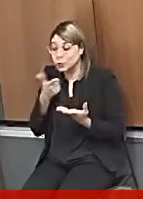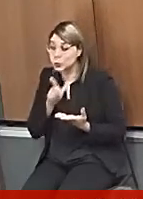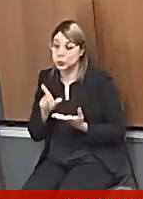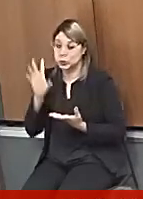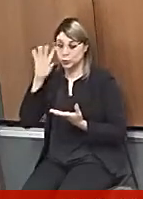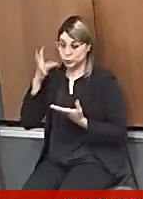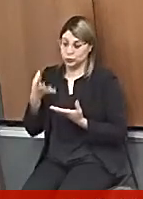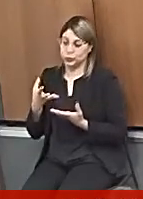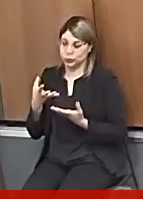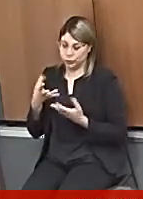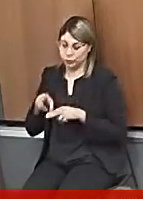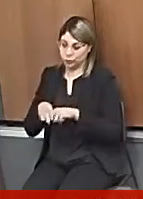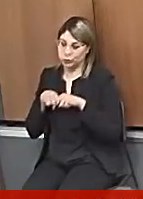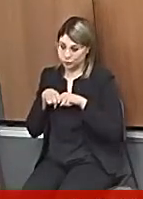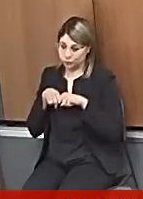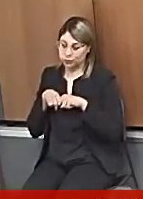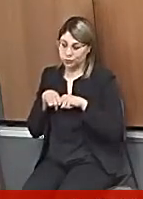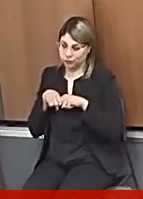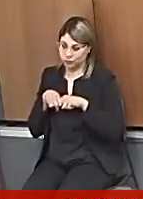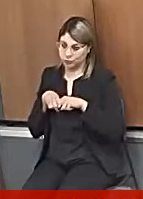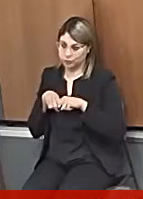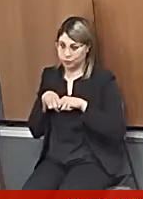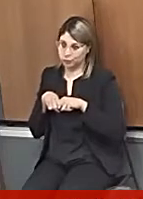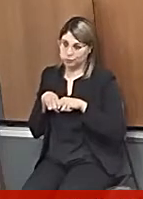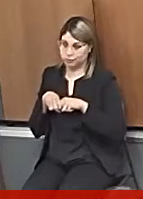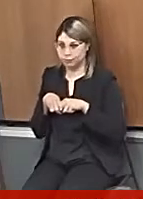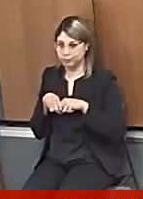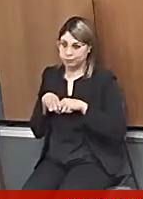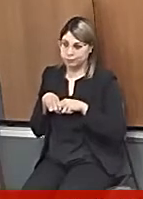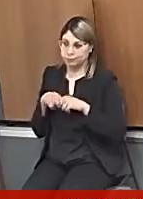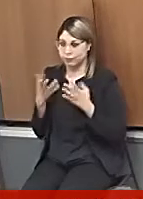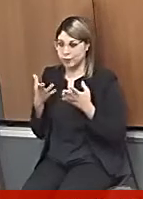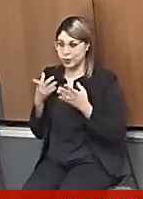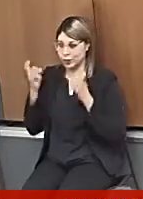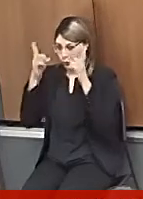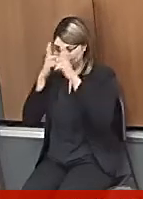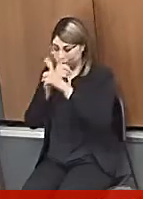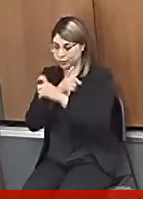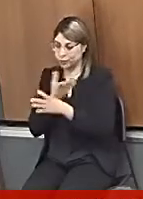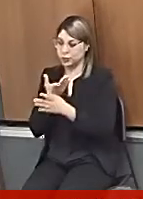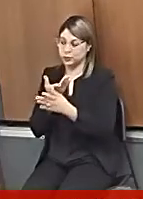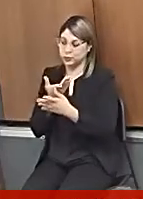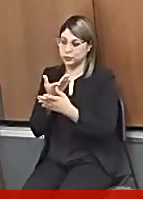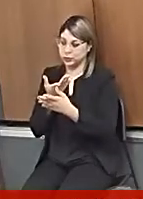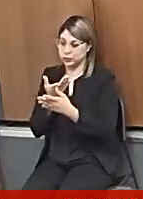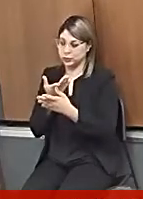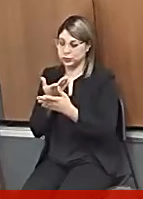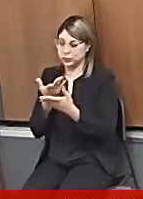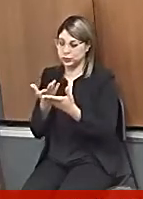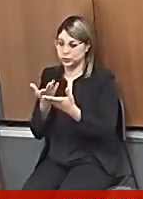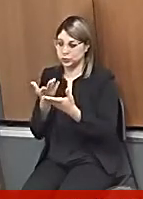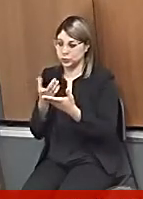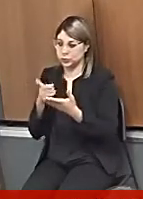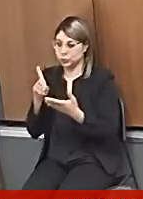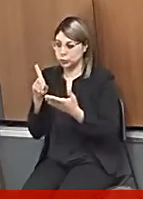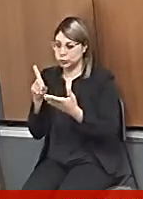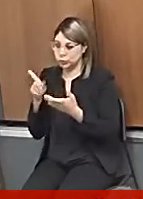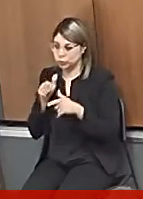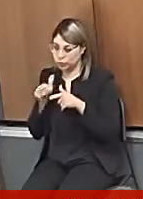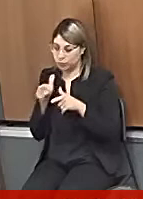por esse por essa enfim não é por essas vezes dificuldades de interlocução com os outros